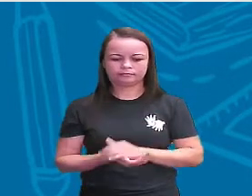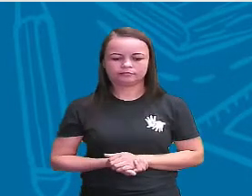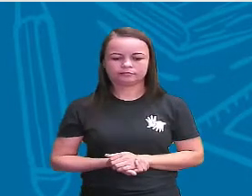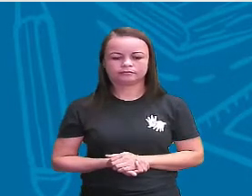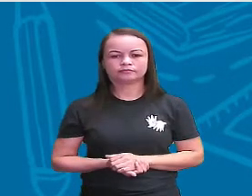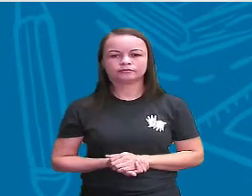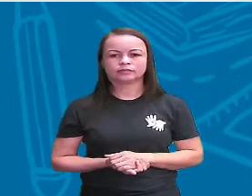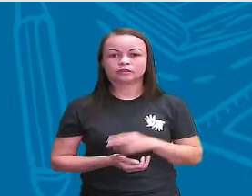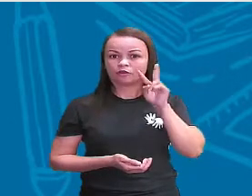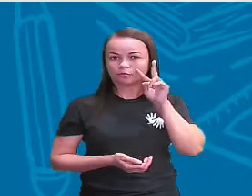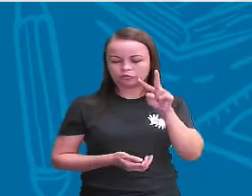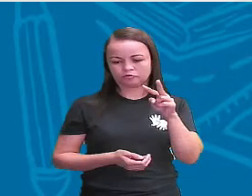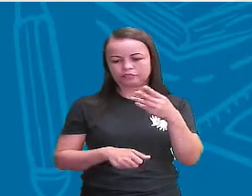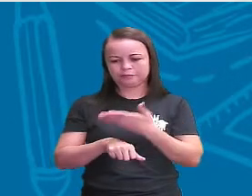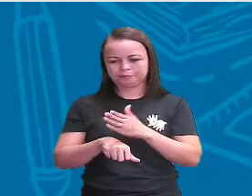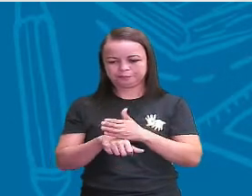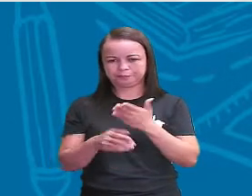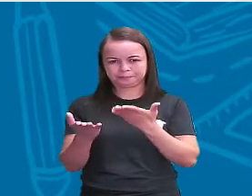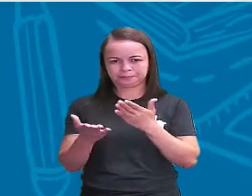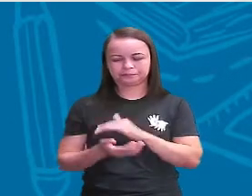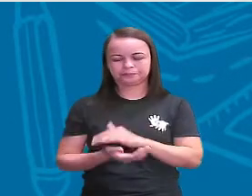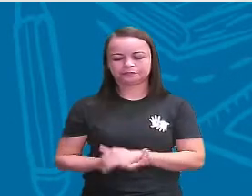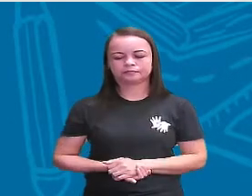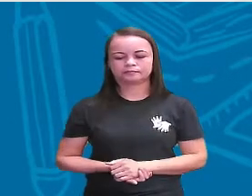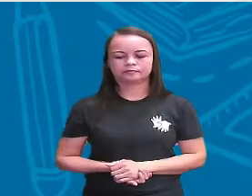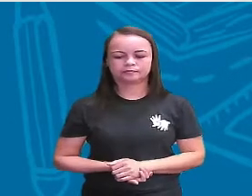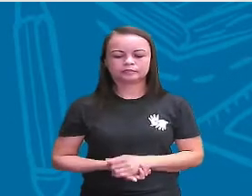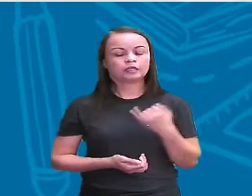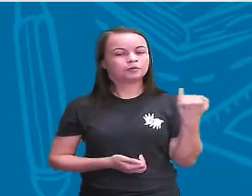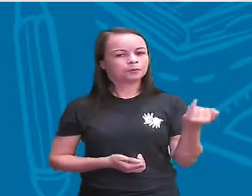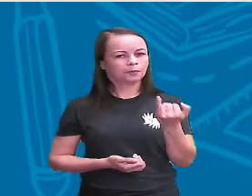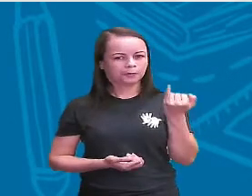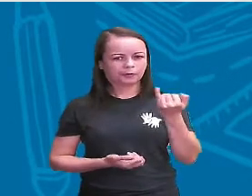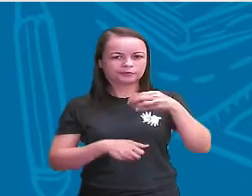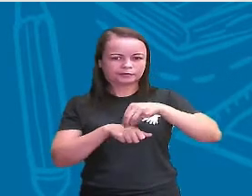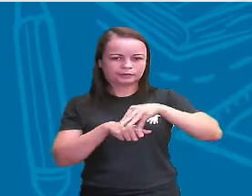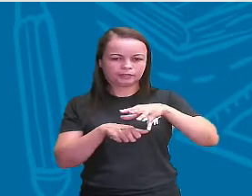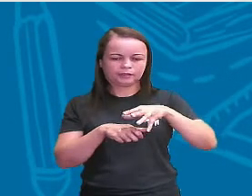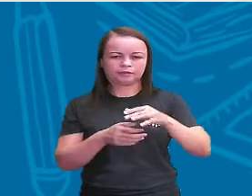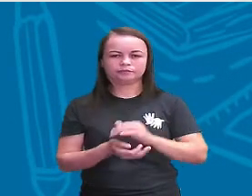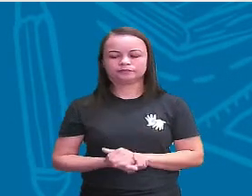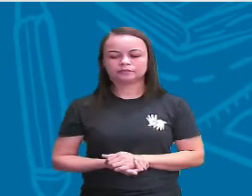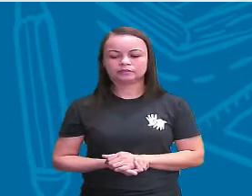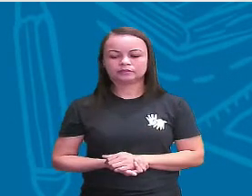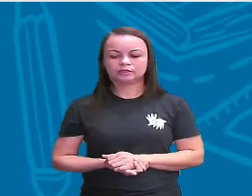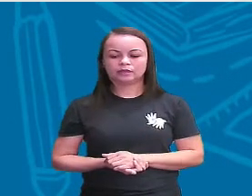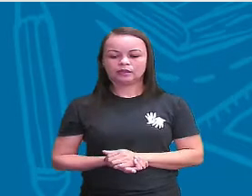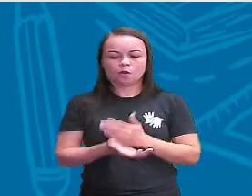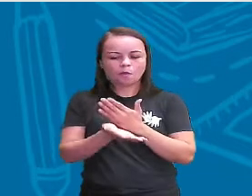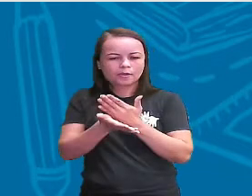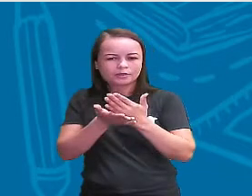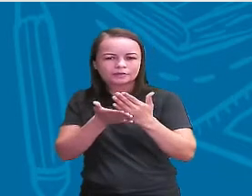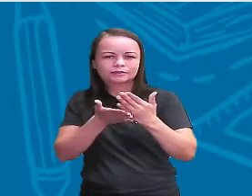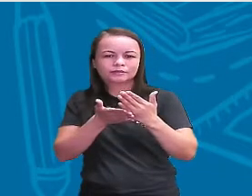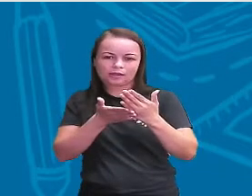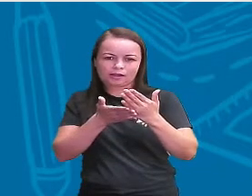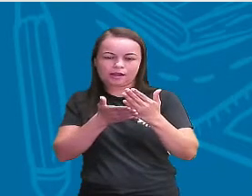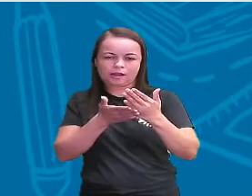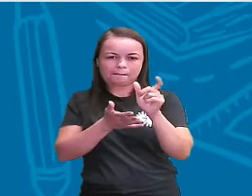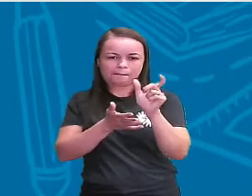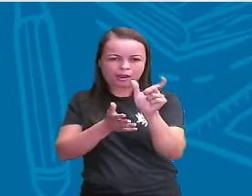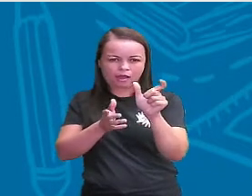na prática isso aí. Uma importante dica aí: nunca a gente inicia uma palavra com